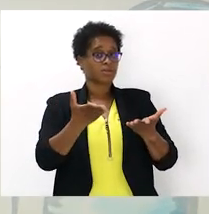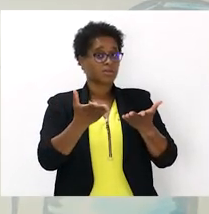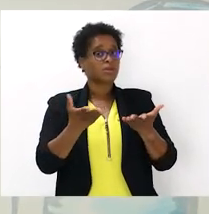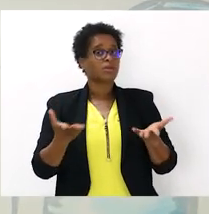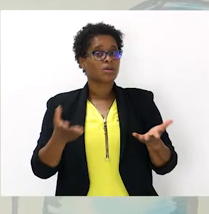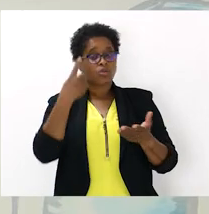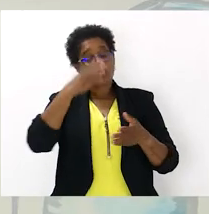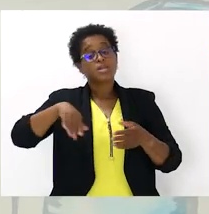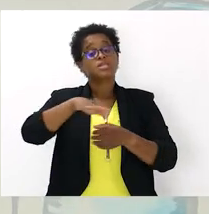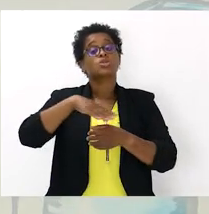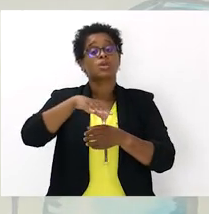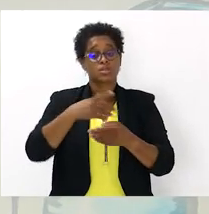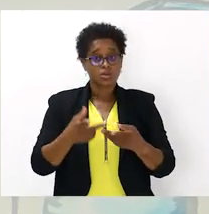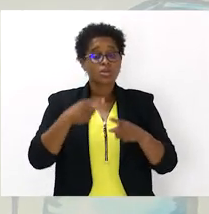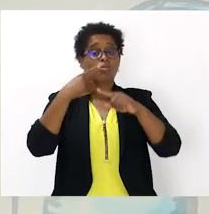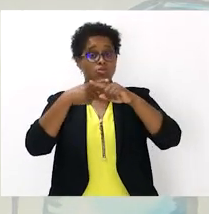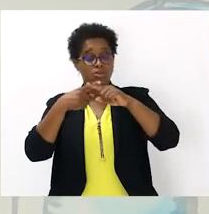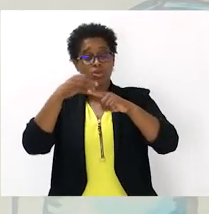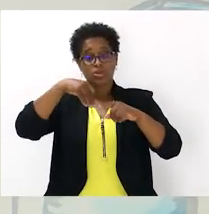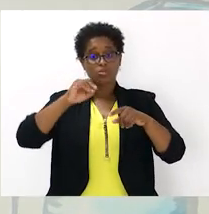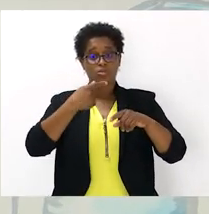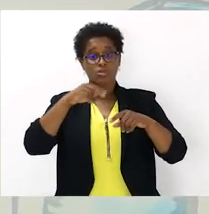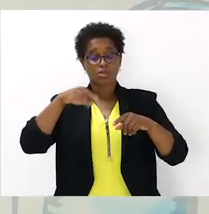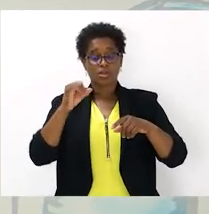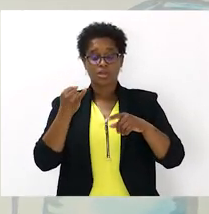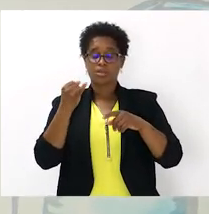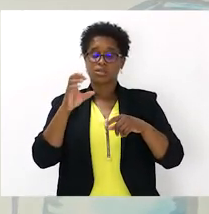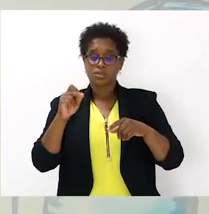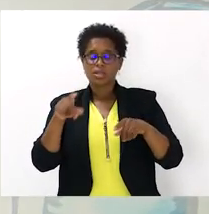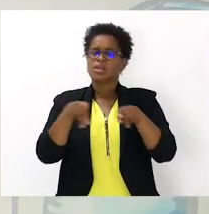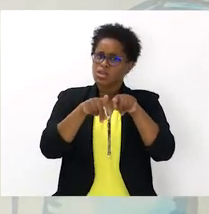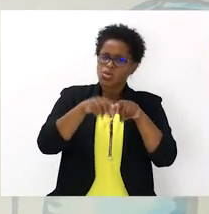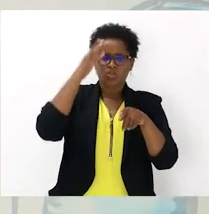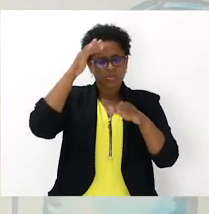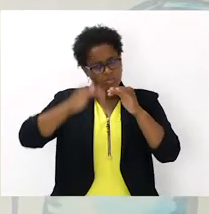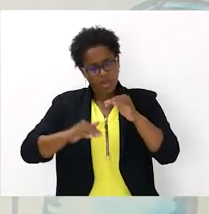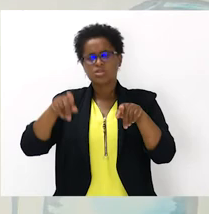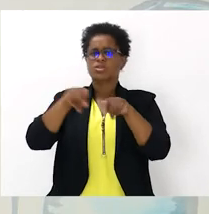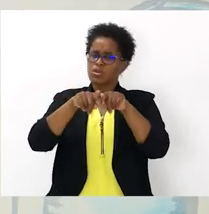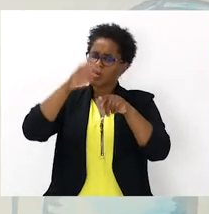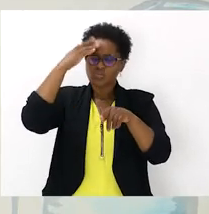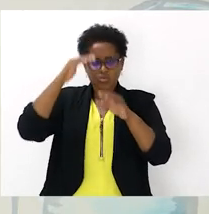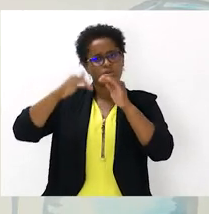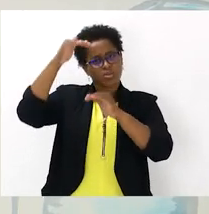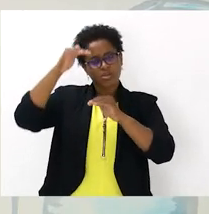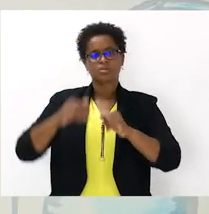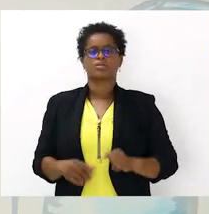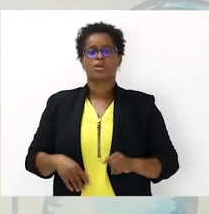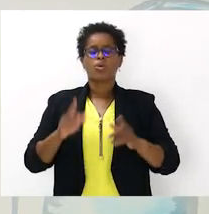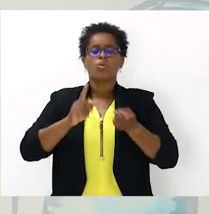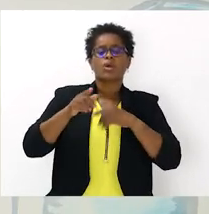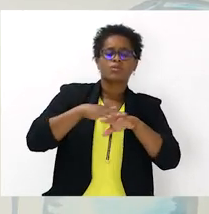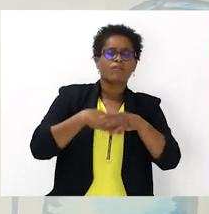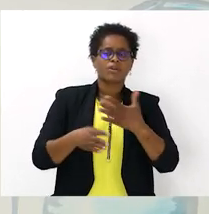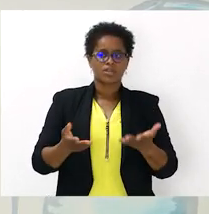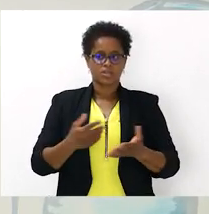perante uma situação de multiplicação de potência com a mesma base e também mesmo expoente. O que é que vamos